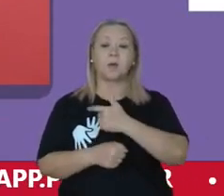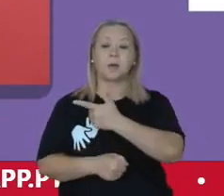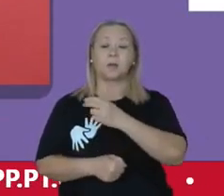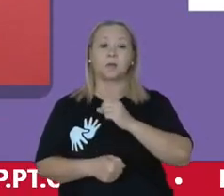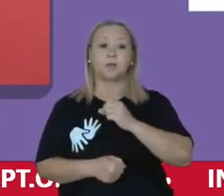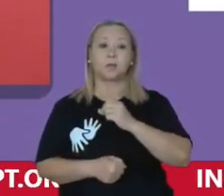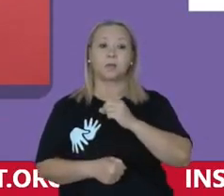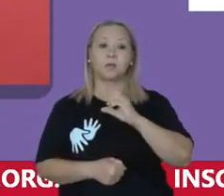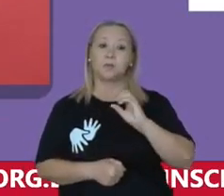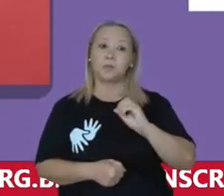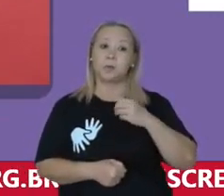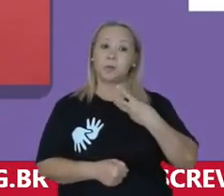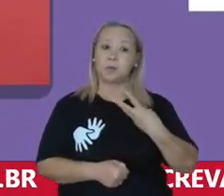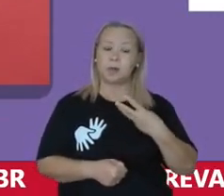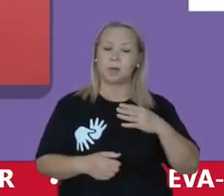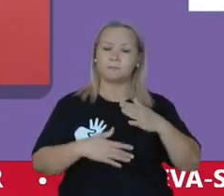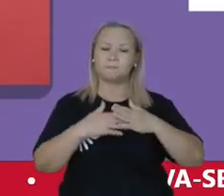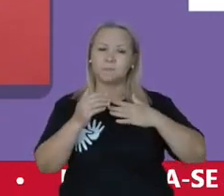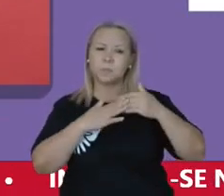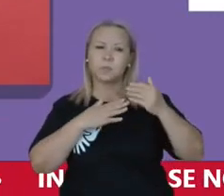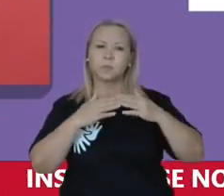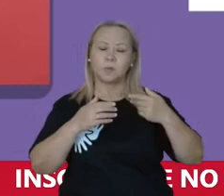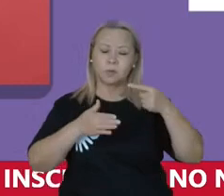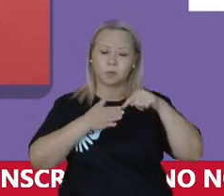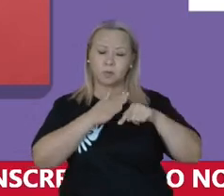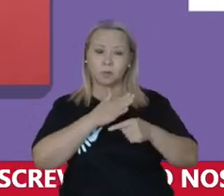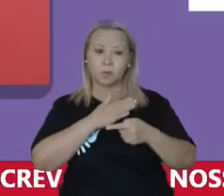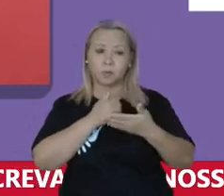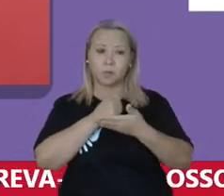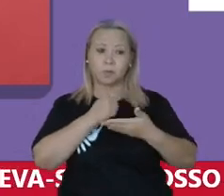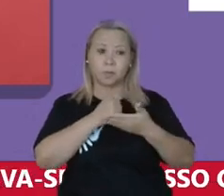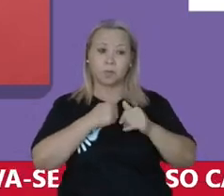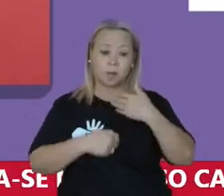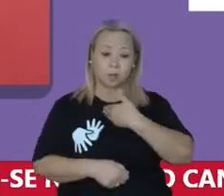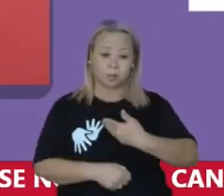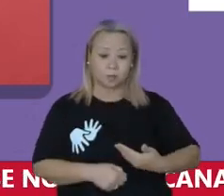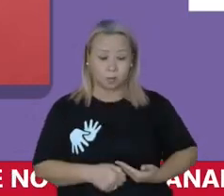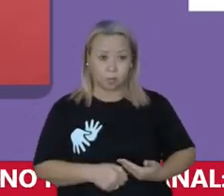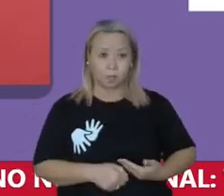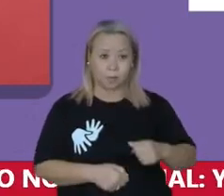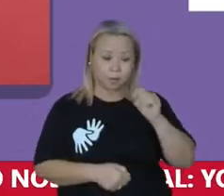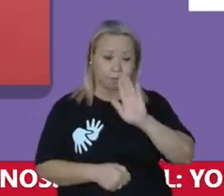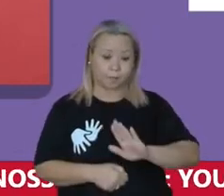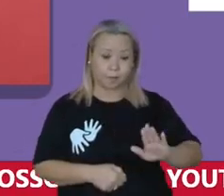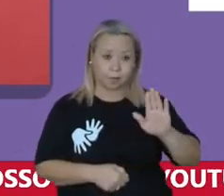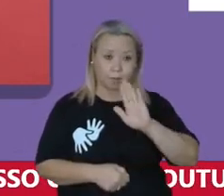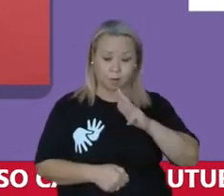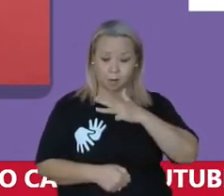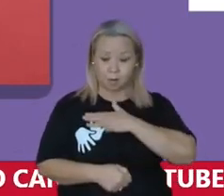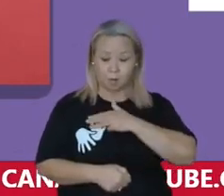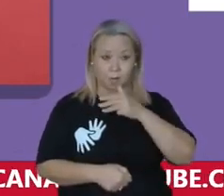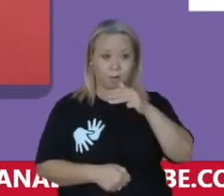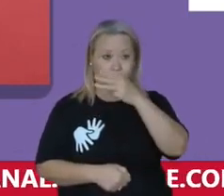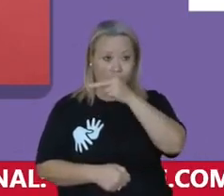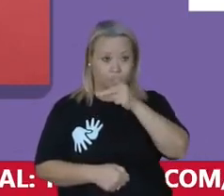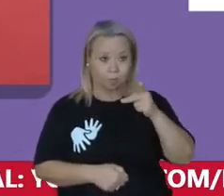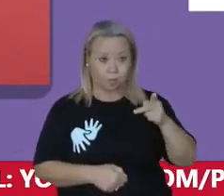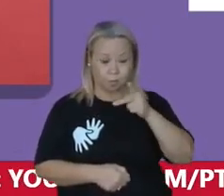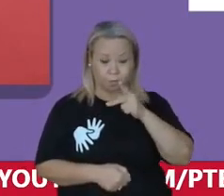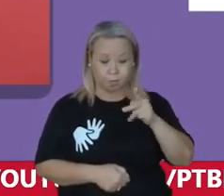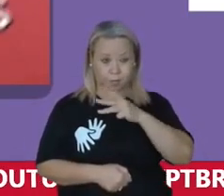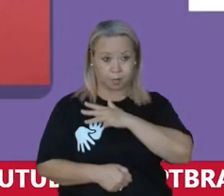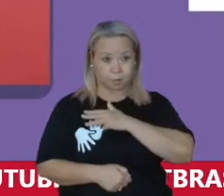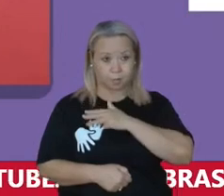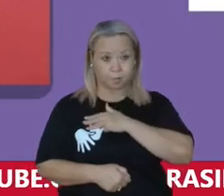2003, uma atitude fundamental do governo federal, na época governo Lula, criar a